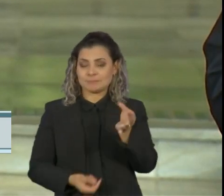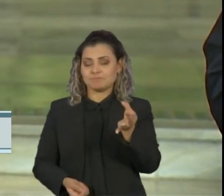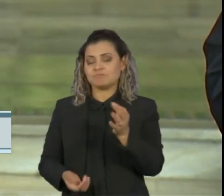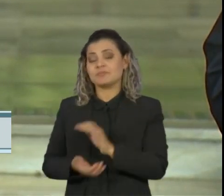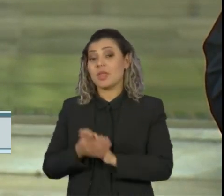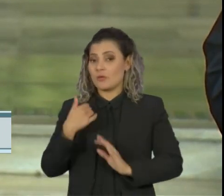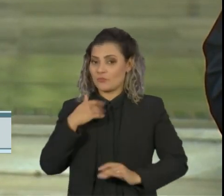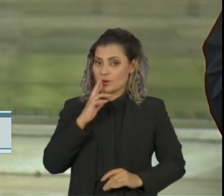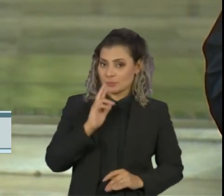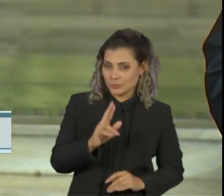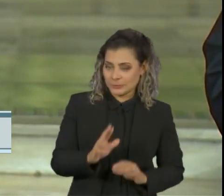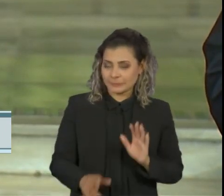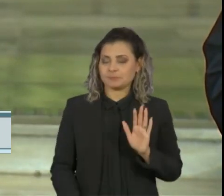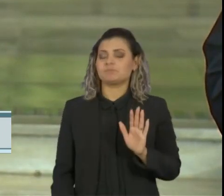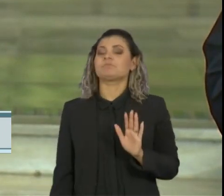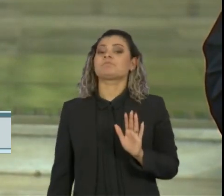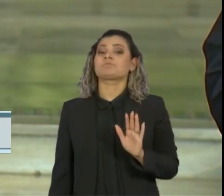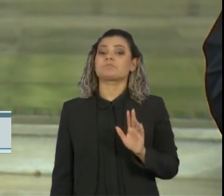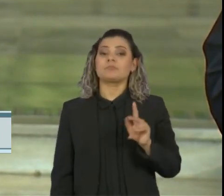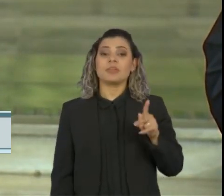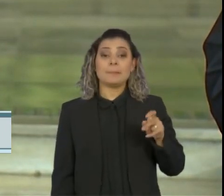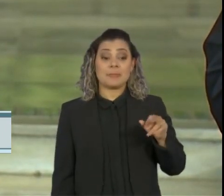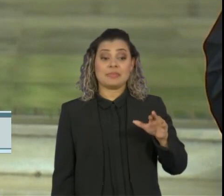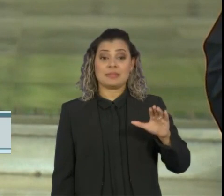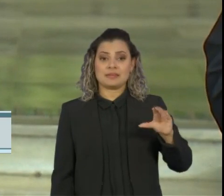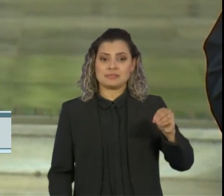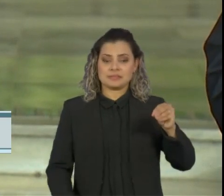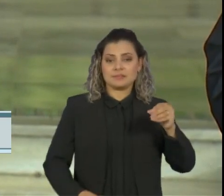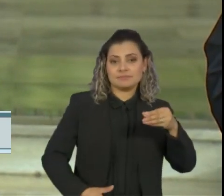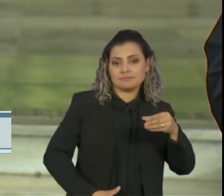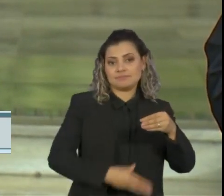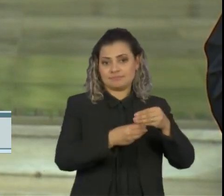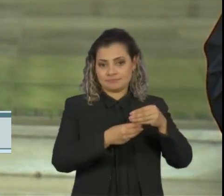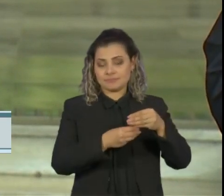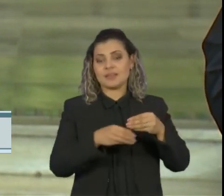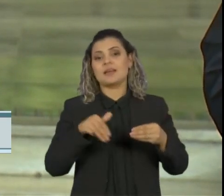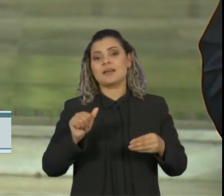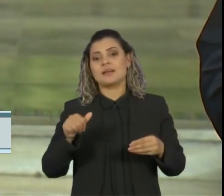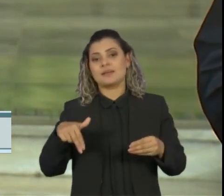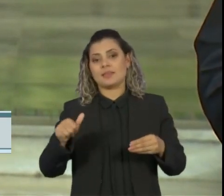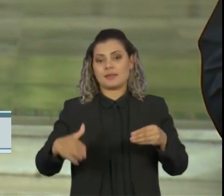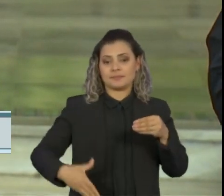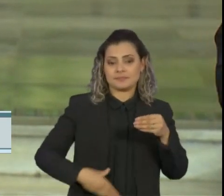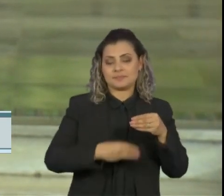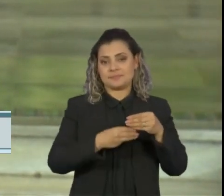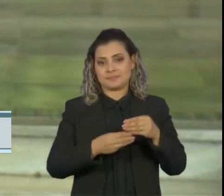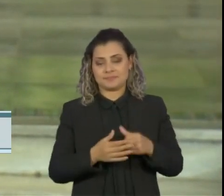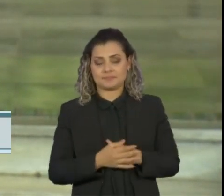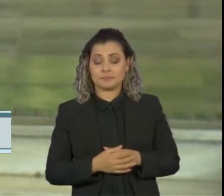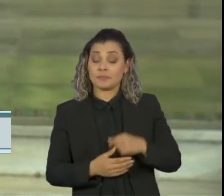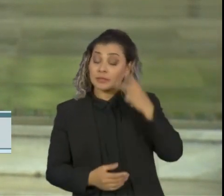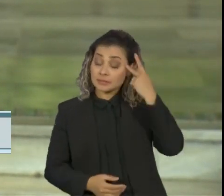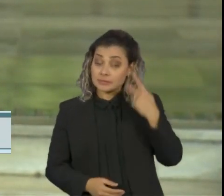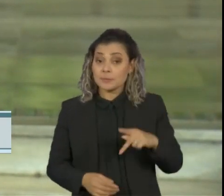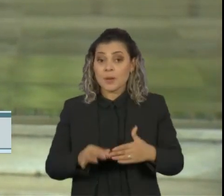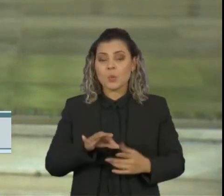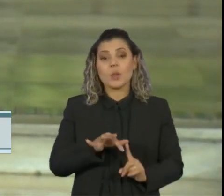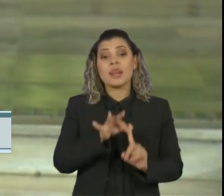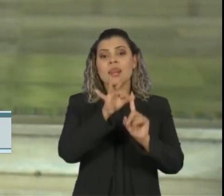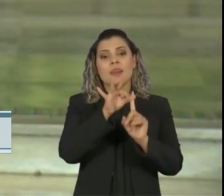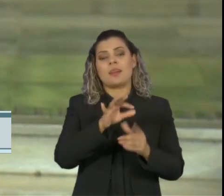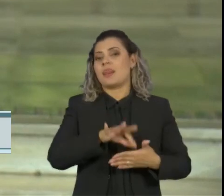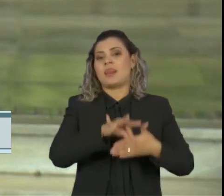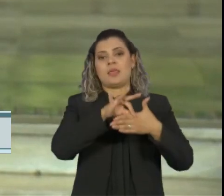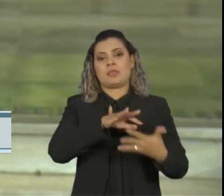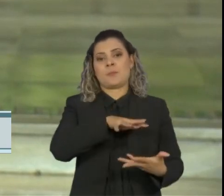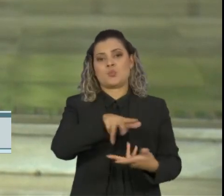começo a responder e vou pedir a Patrícia Ellen e Ana Carla Abrão para complementarem. São Paulo lidera a economia